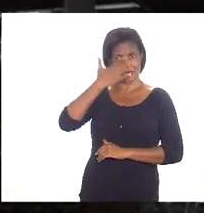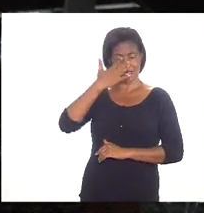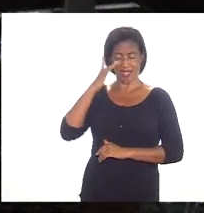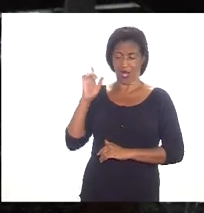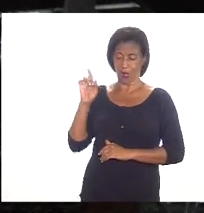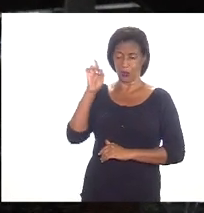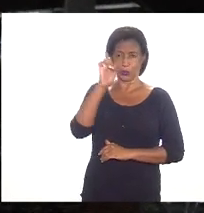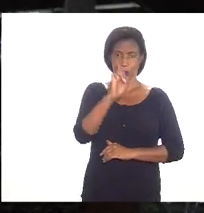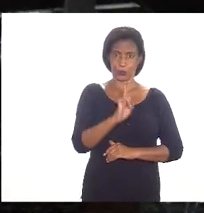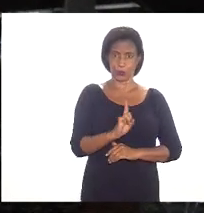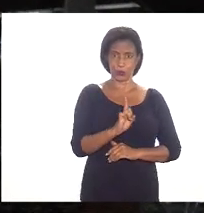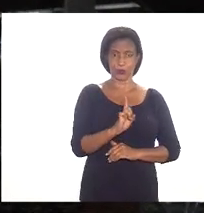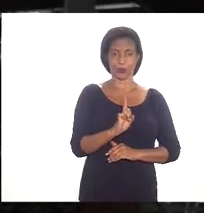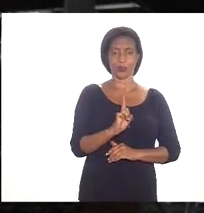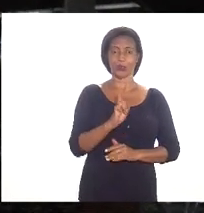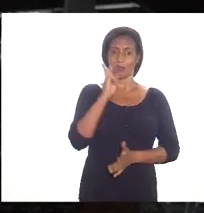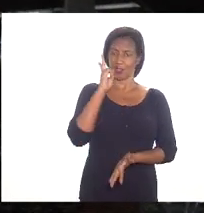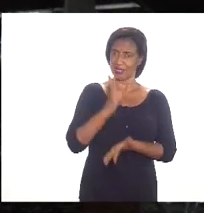resguardada